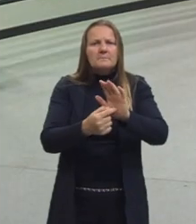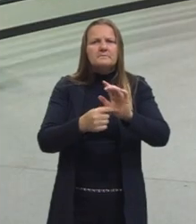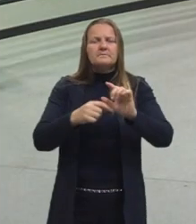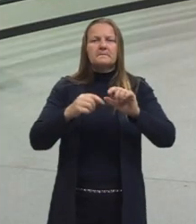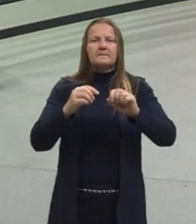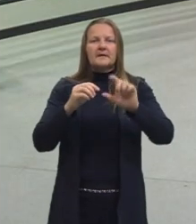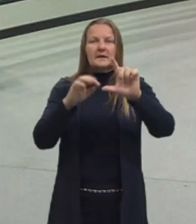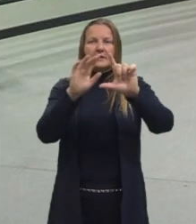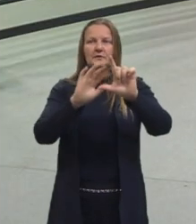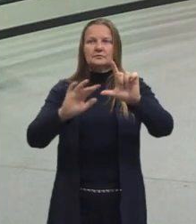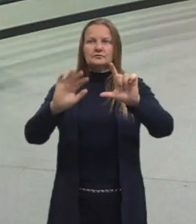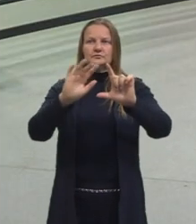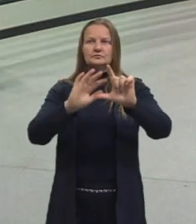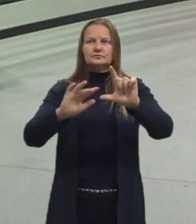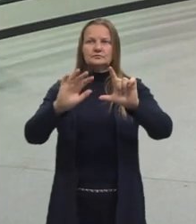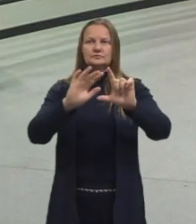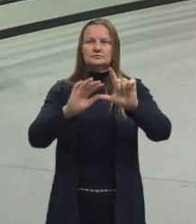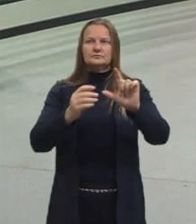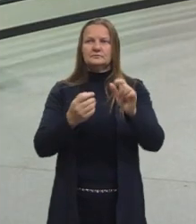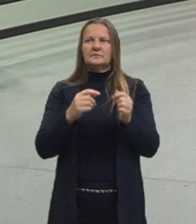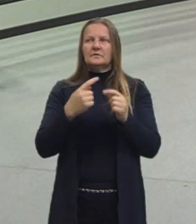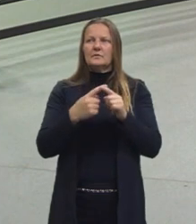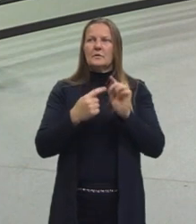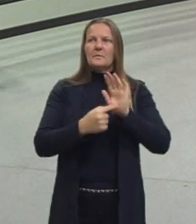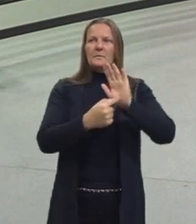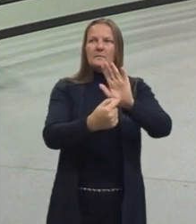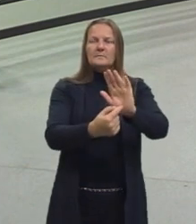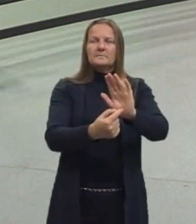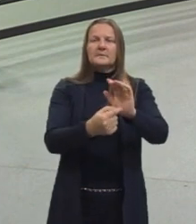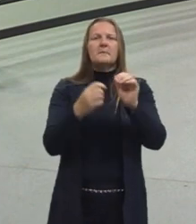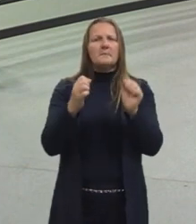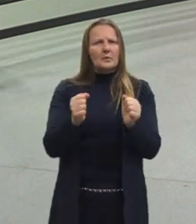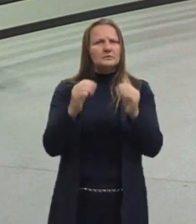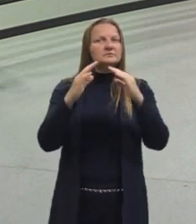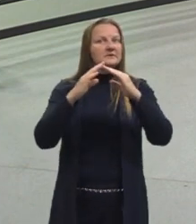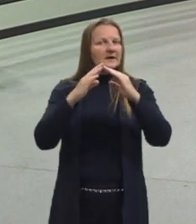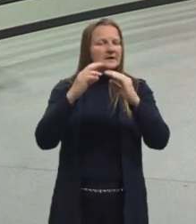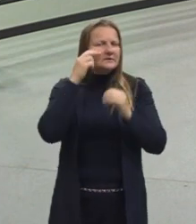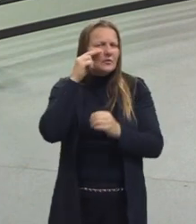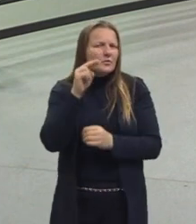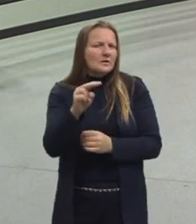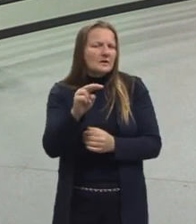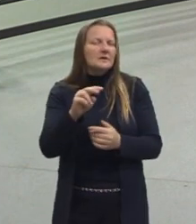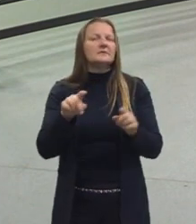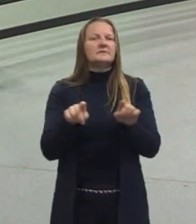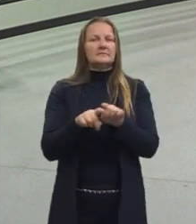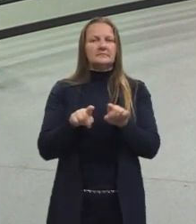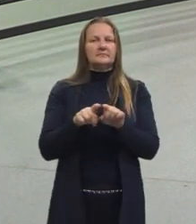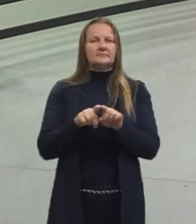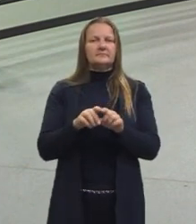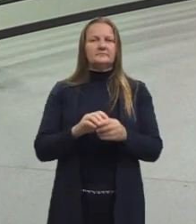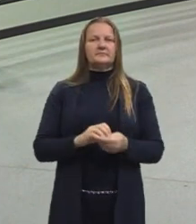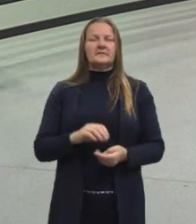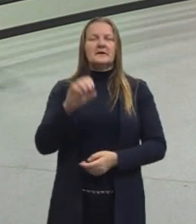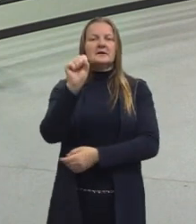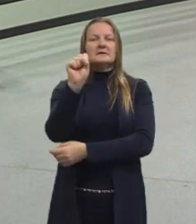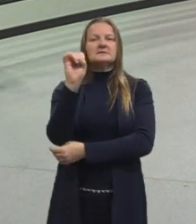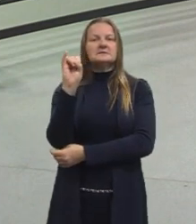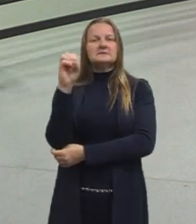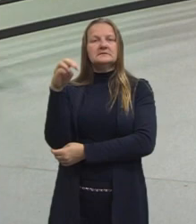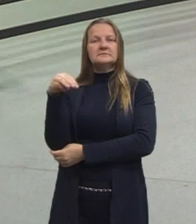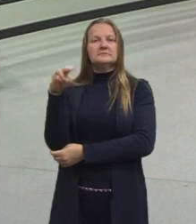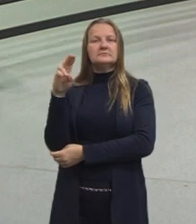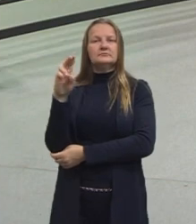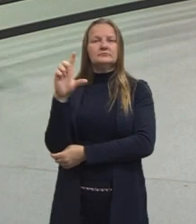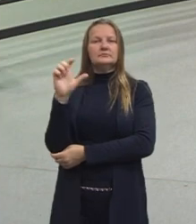vocês Lembrando que vocês também podem acessar em casa né esse simuladores tá